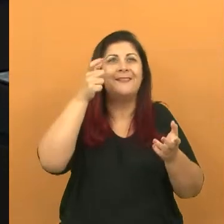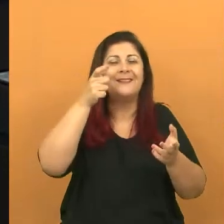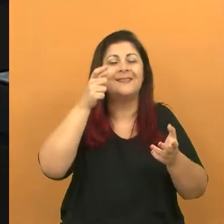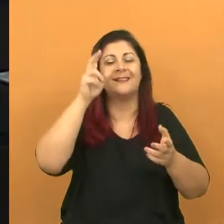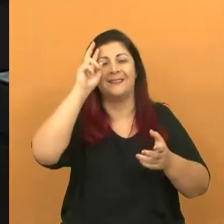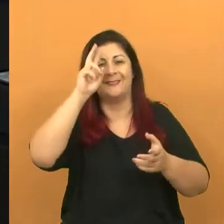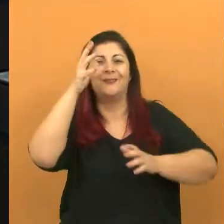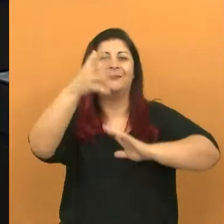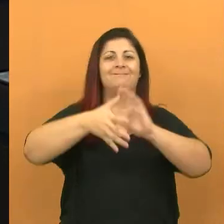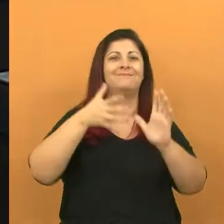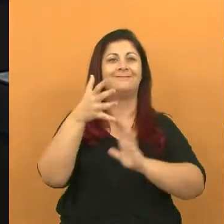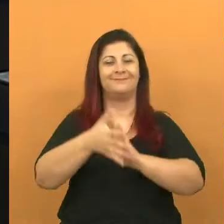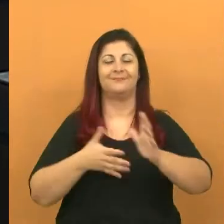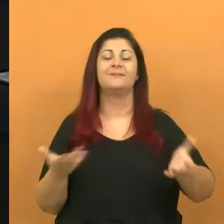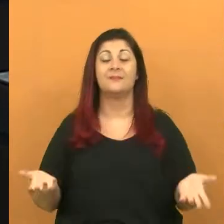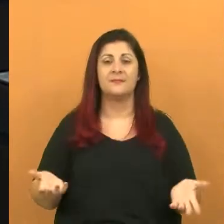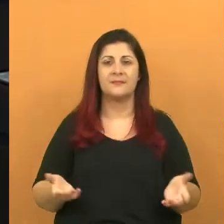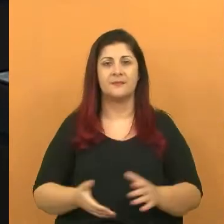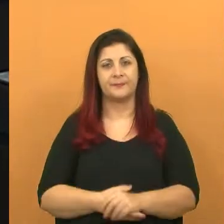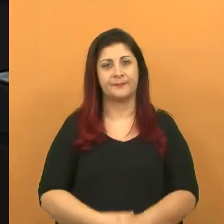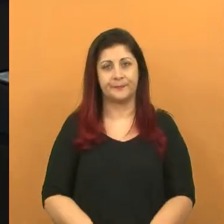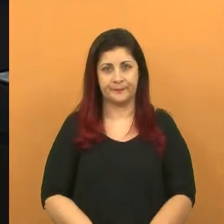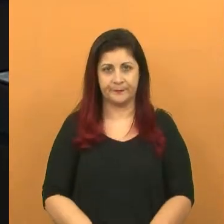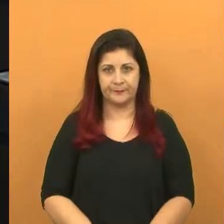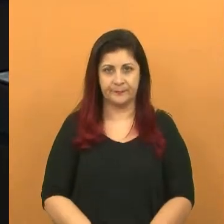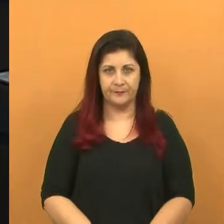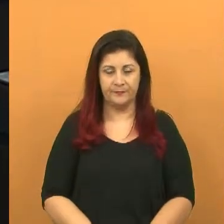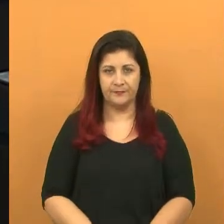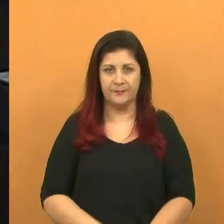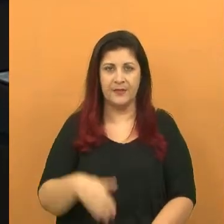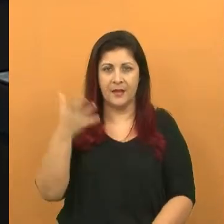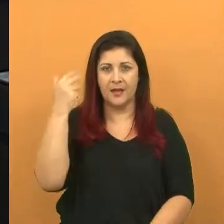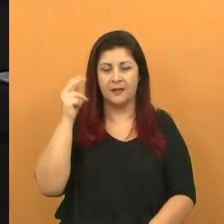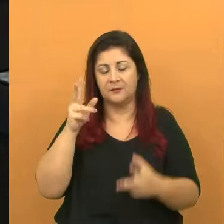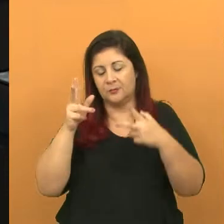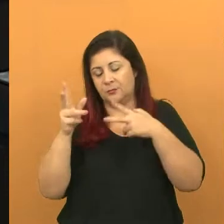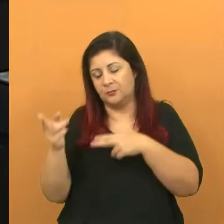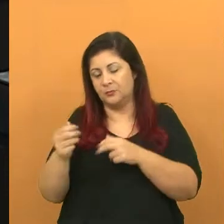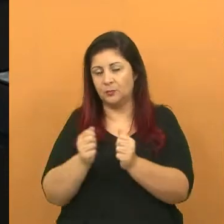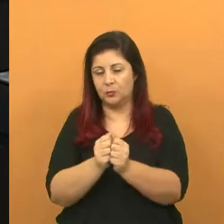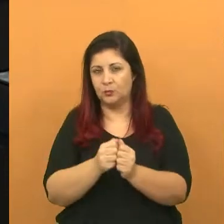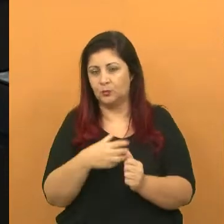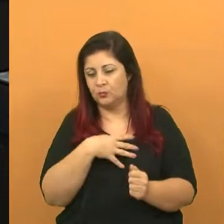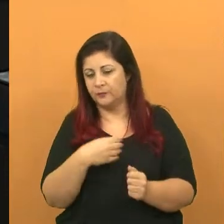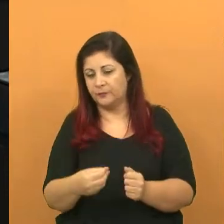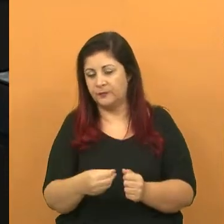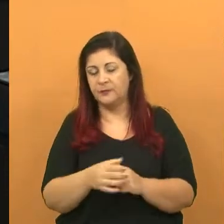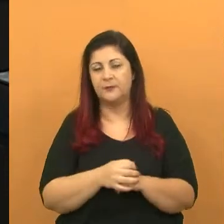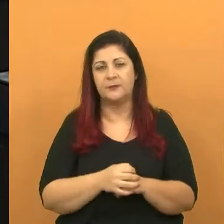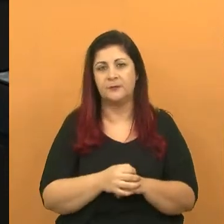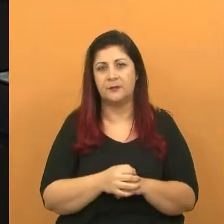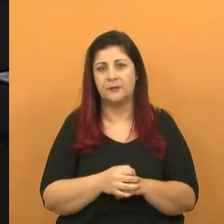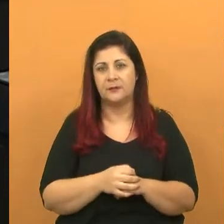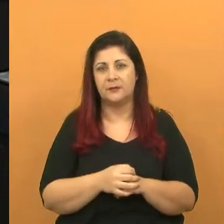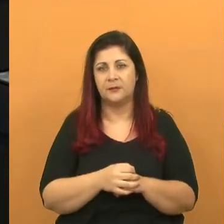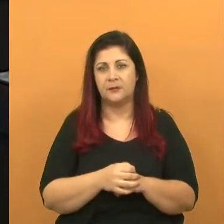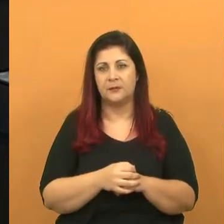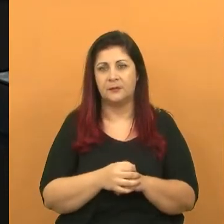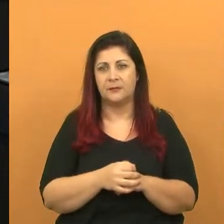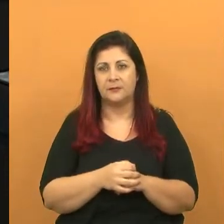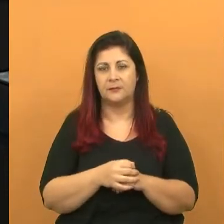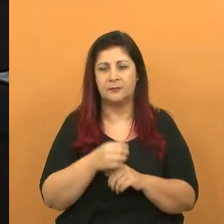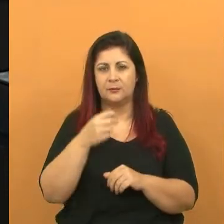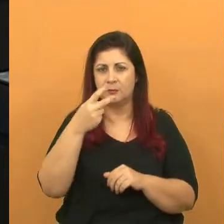eu estava, antes de dormir com o meu filho, e o meu filho, ele tem 12 anos de idade,